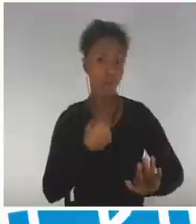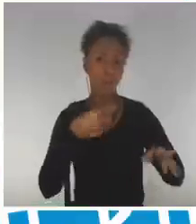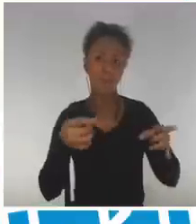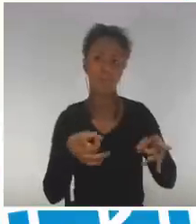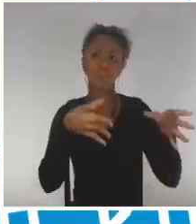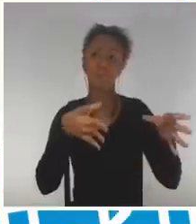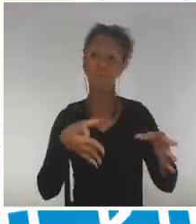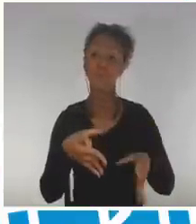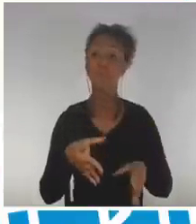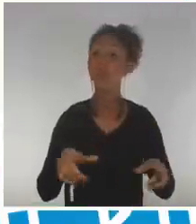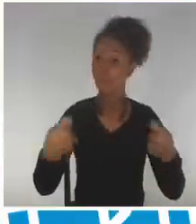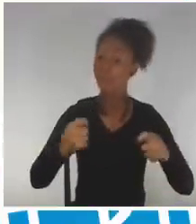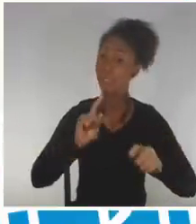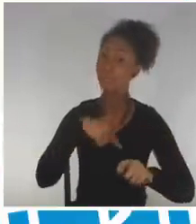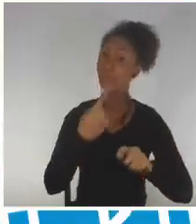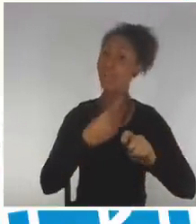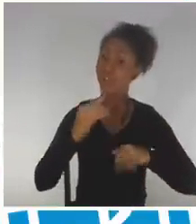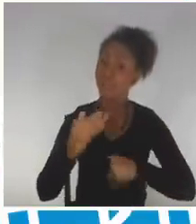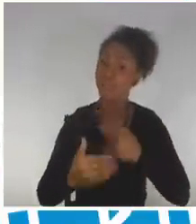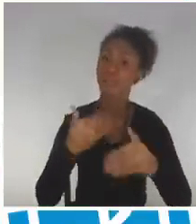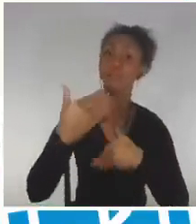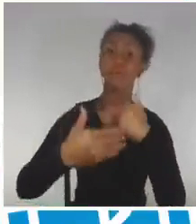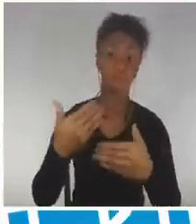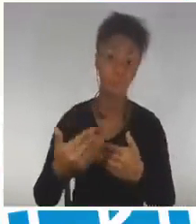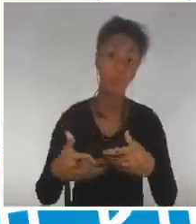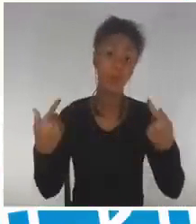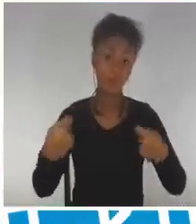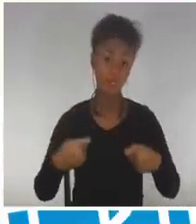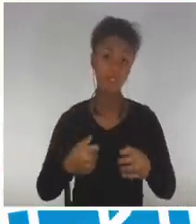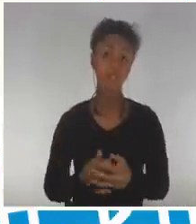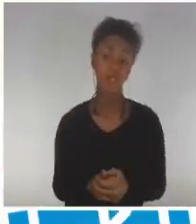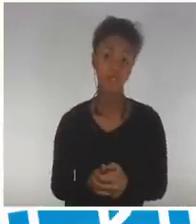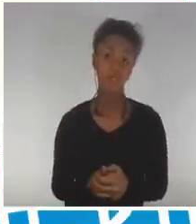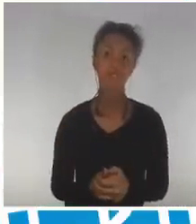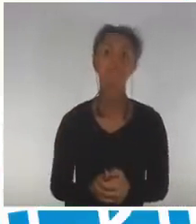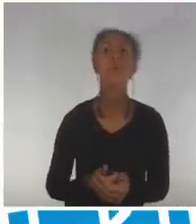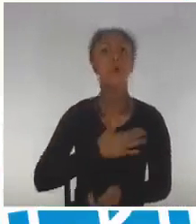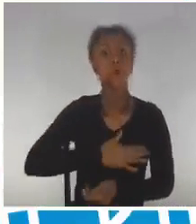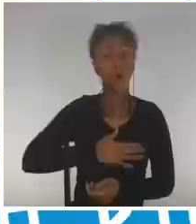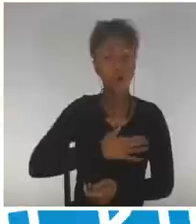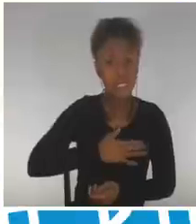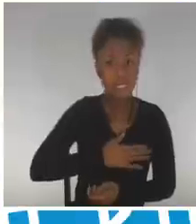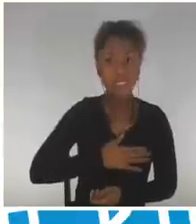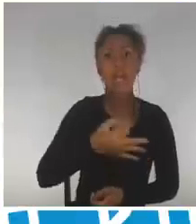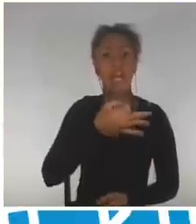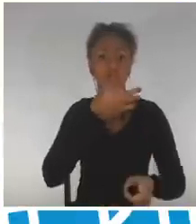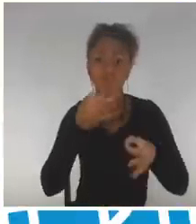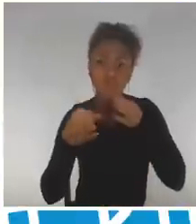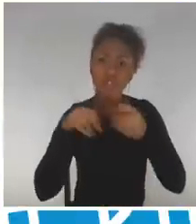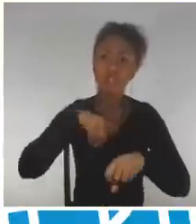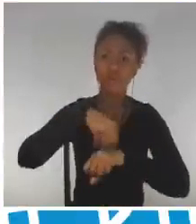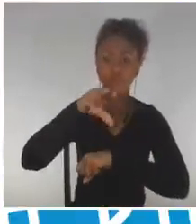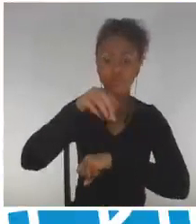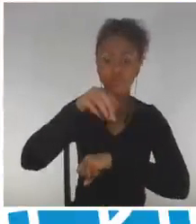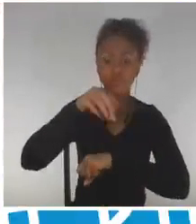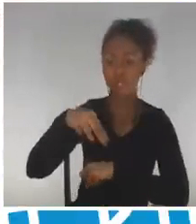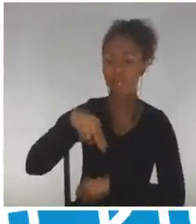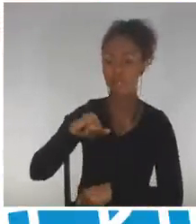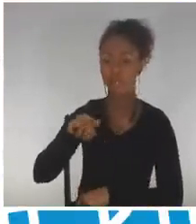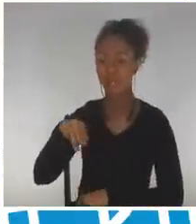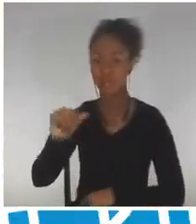temos que avançar. Gostei muito das sugestões de futuro de SAEB, tanto da Nilma quanto do